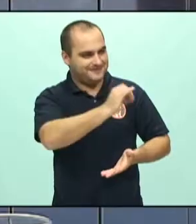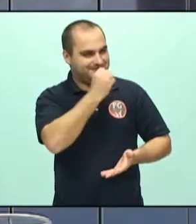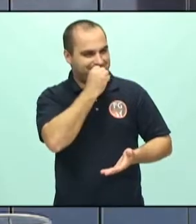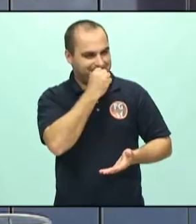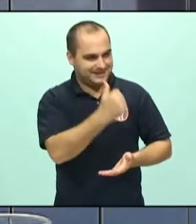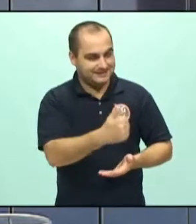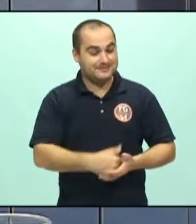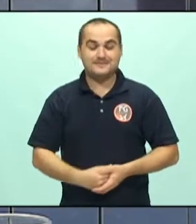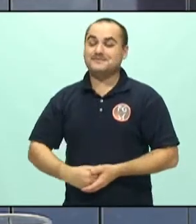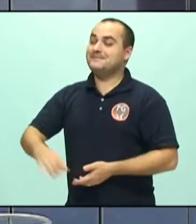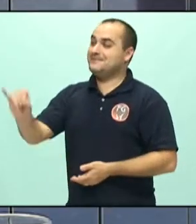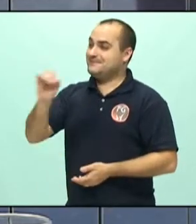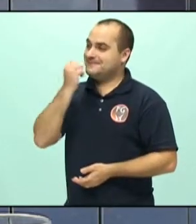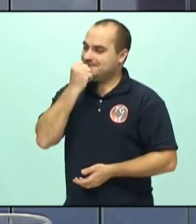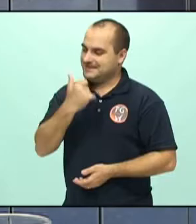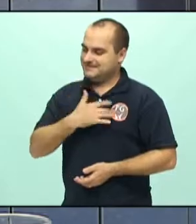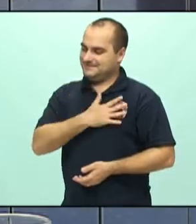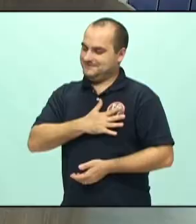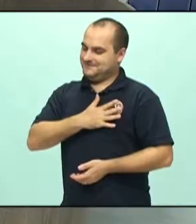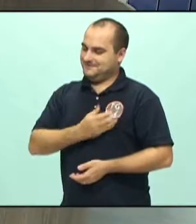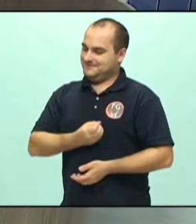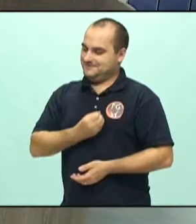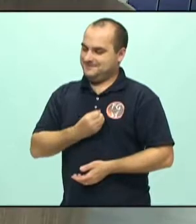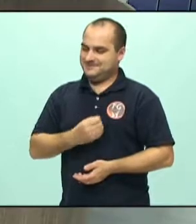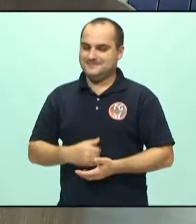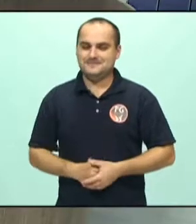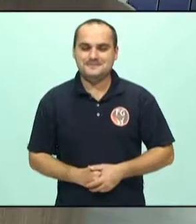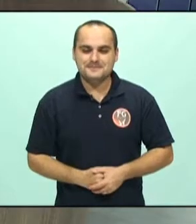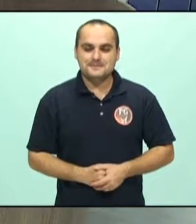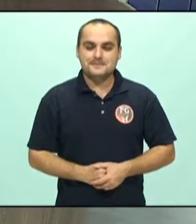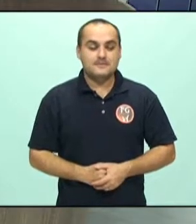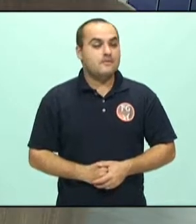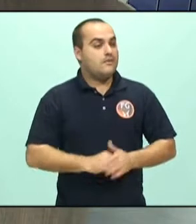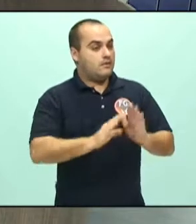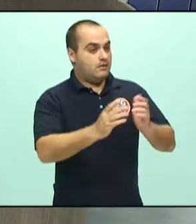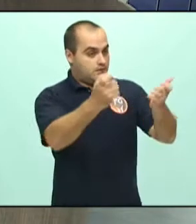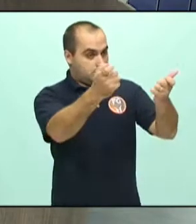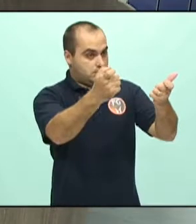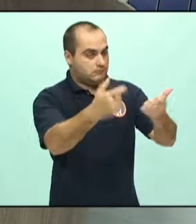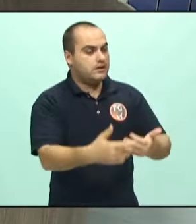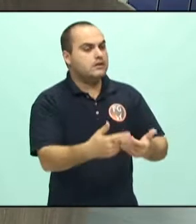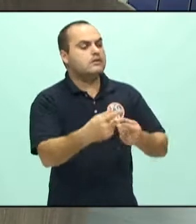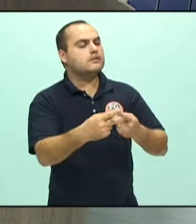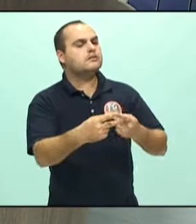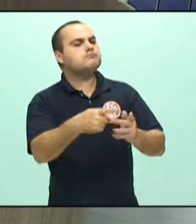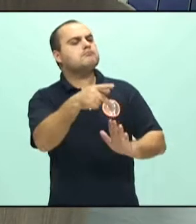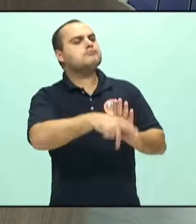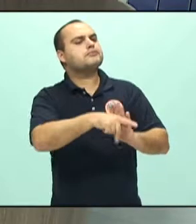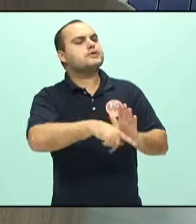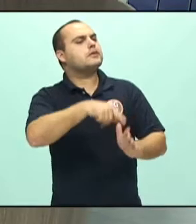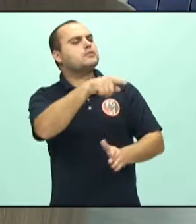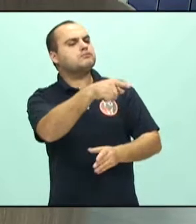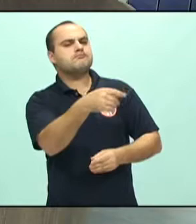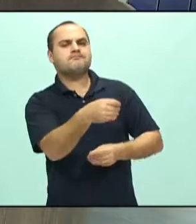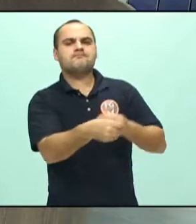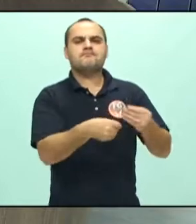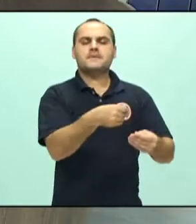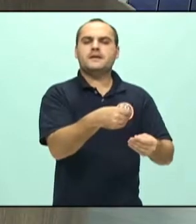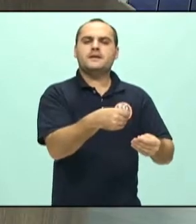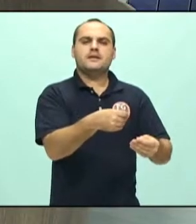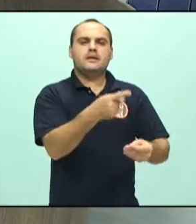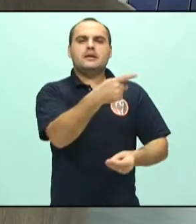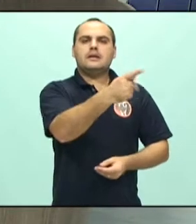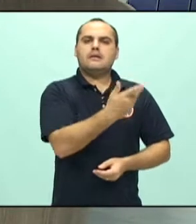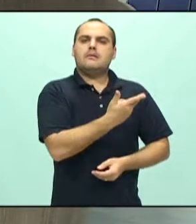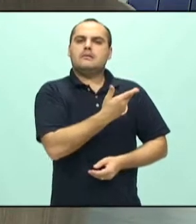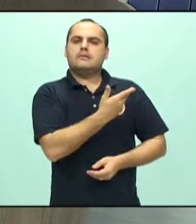Tudo bem, prazer estar aqui. Mariane, conta para nós como é que foi o teu envolvimento nesse projeto, como é que você e seus colegas